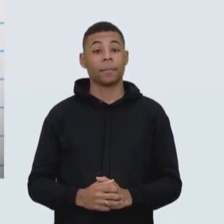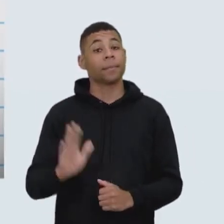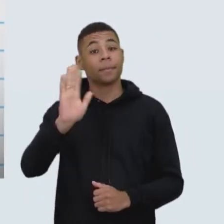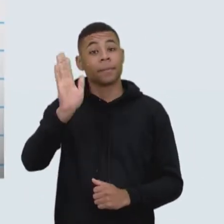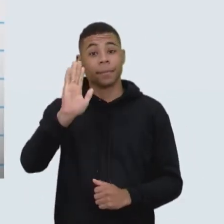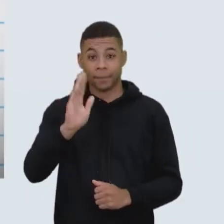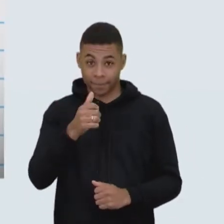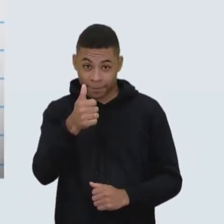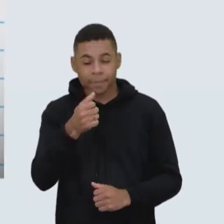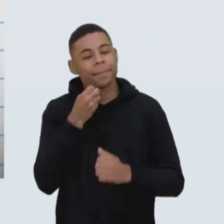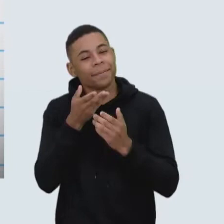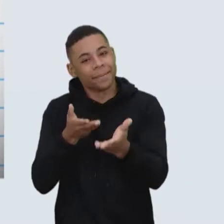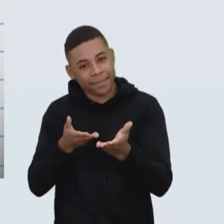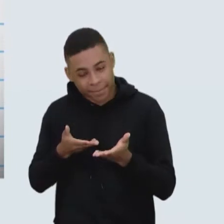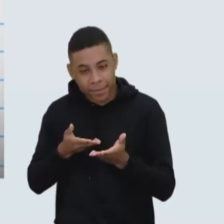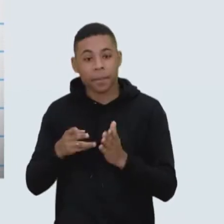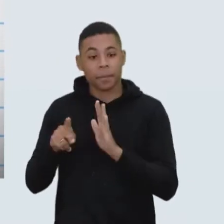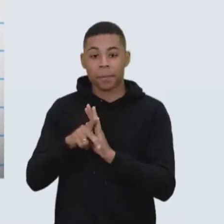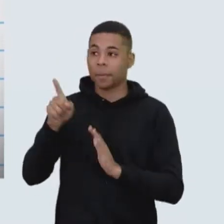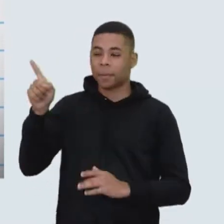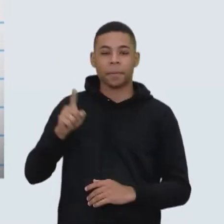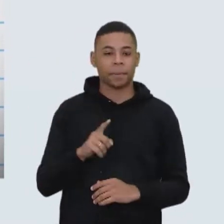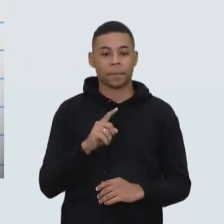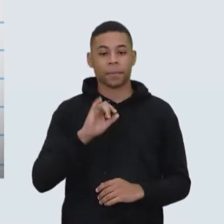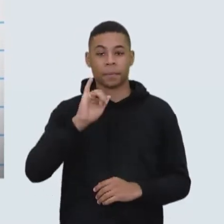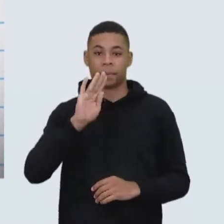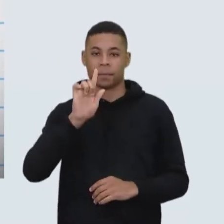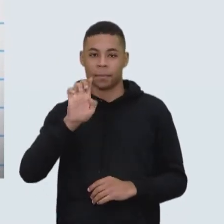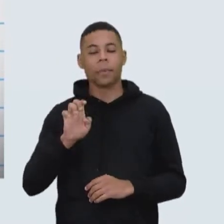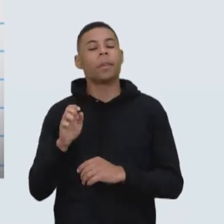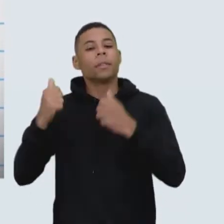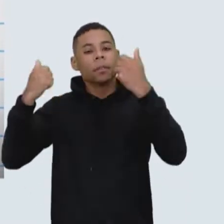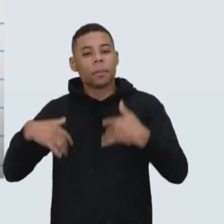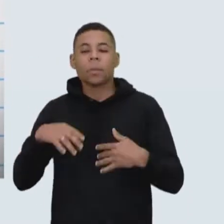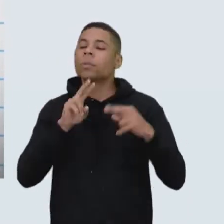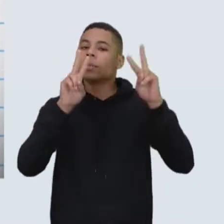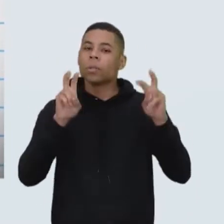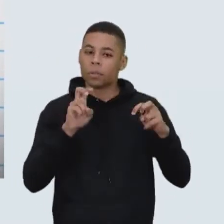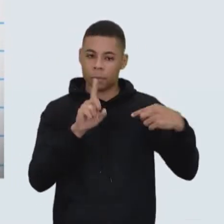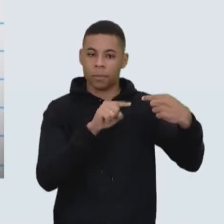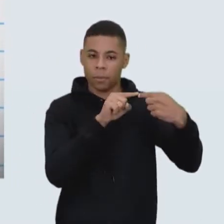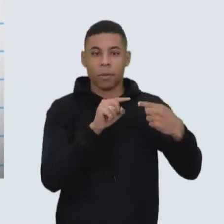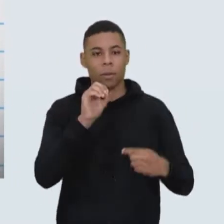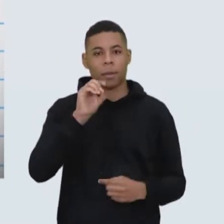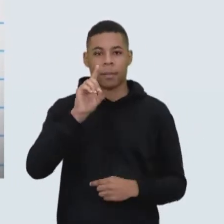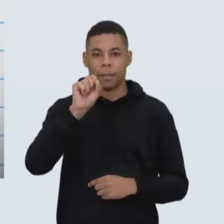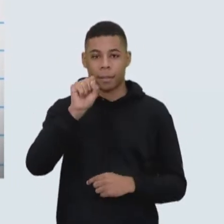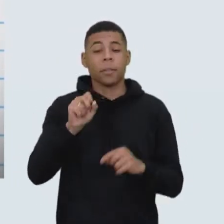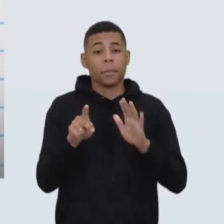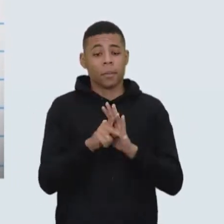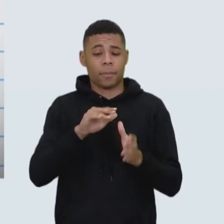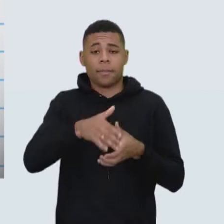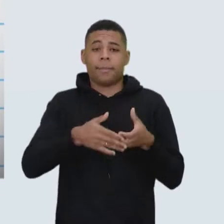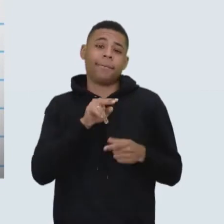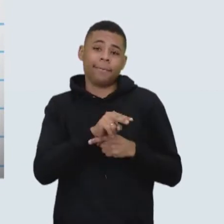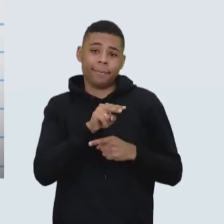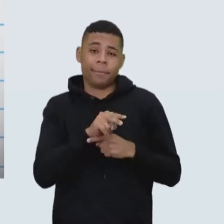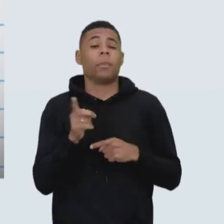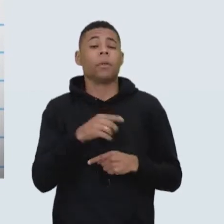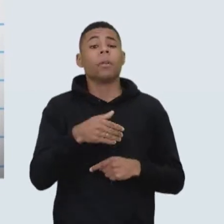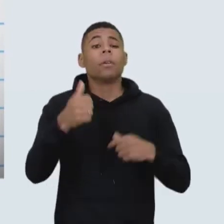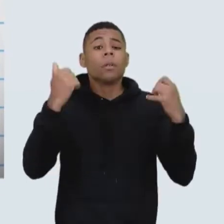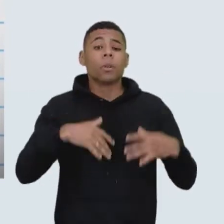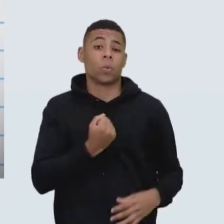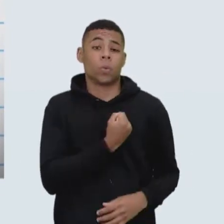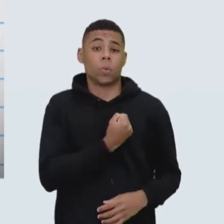Olá, sejam bem-vindos à série especial do IBGE Explica sobre os Objetivos de Desenvolvimento Sustentável. Falaremos aqui do objetivo